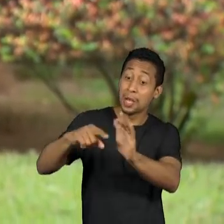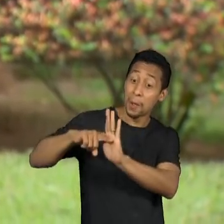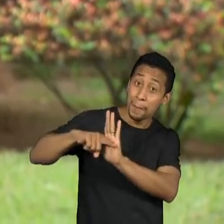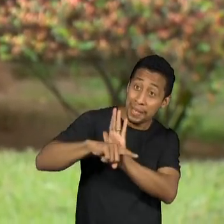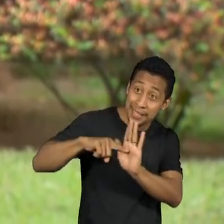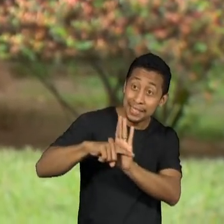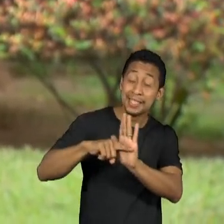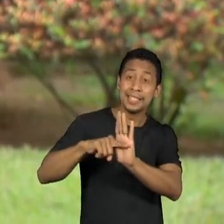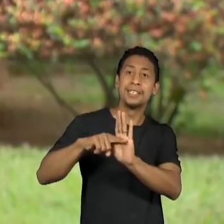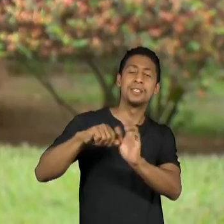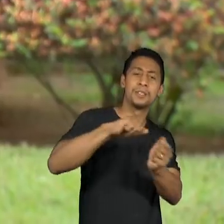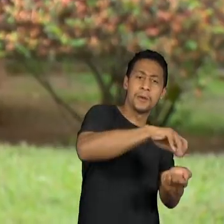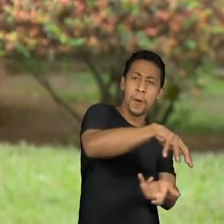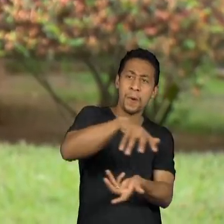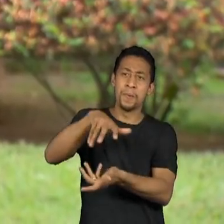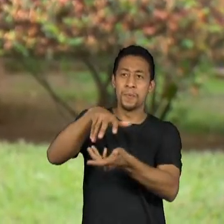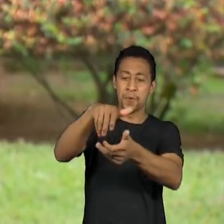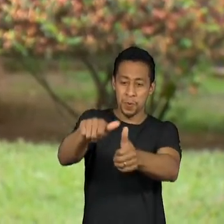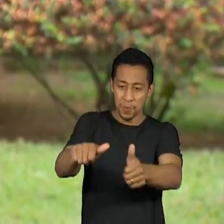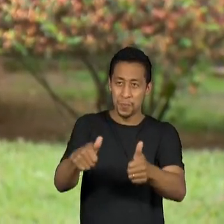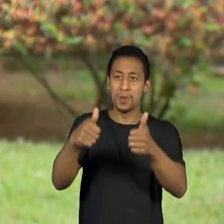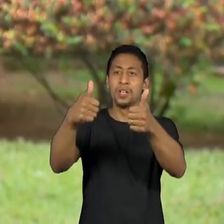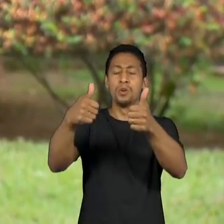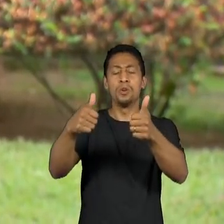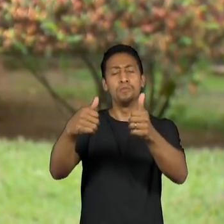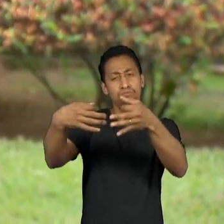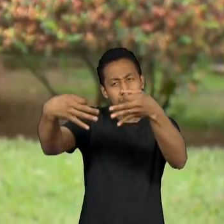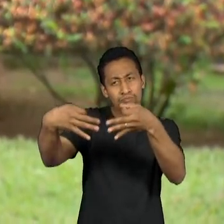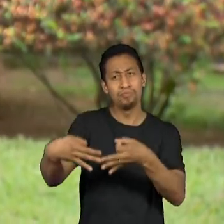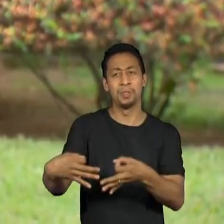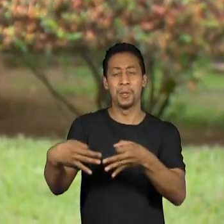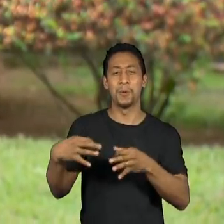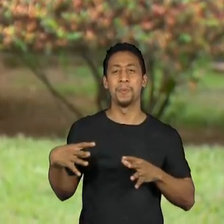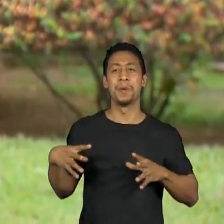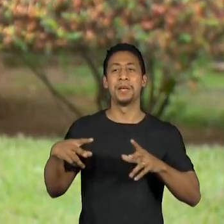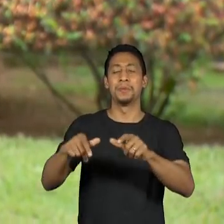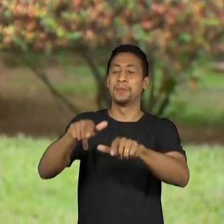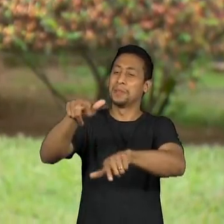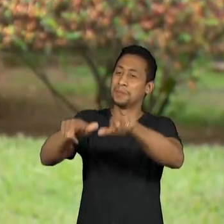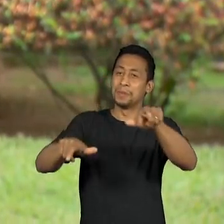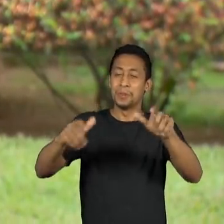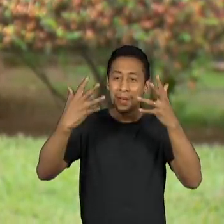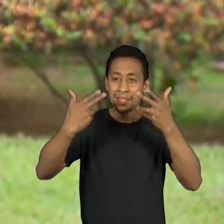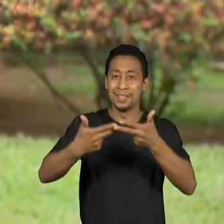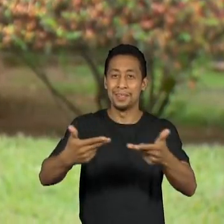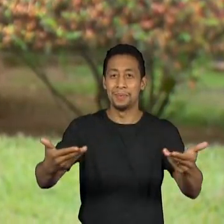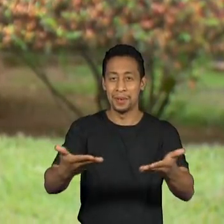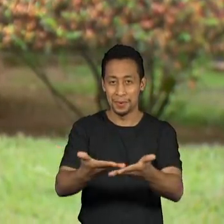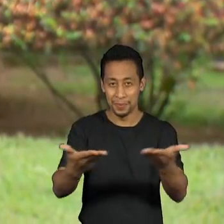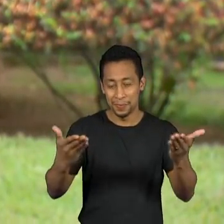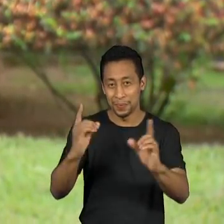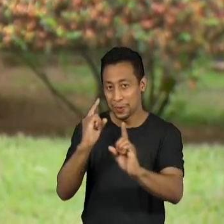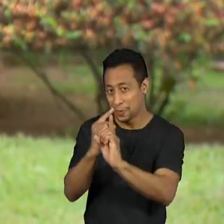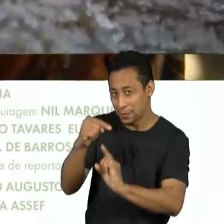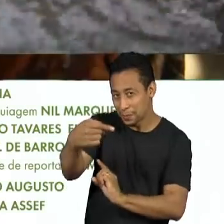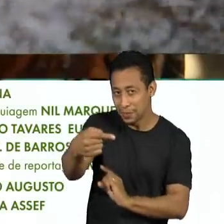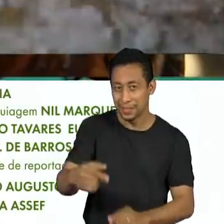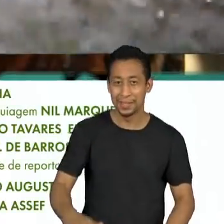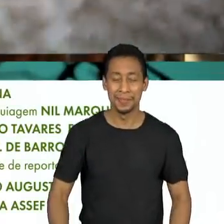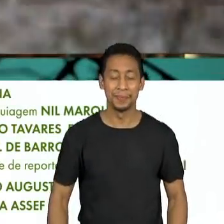em busca de um mundo melhor e mais digno para todas as formas de vida. Até lá!